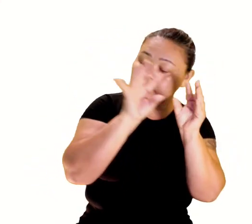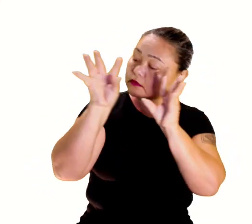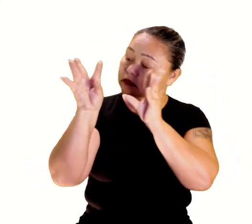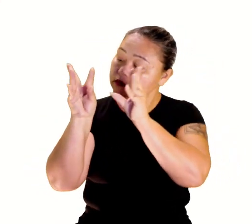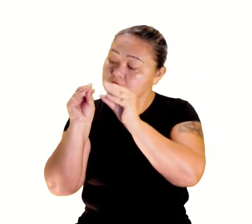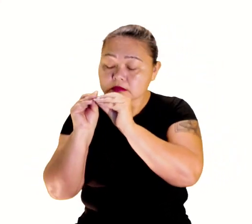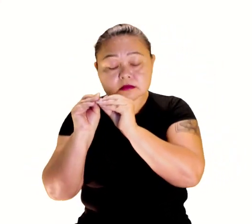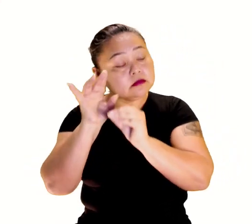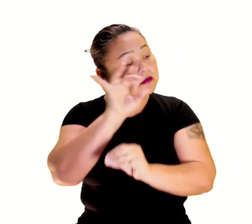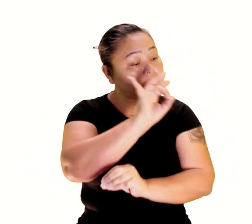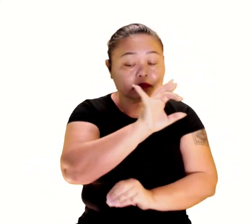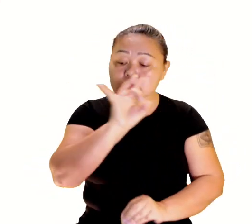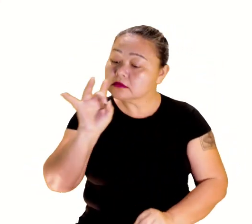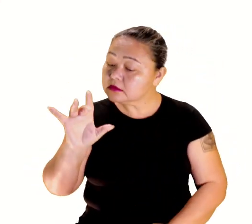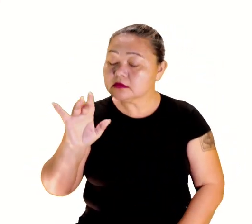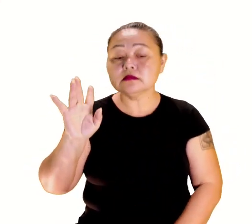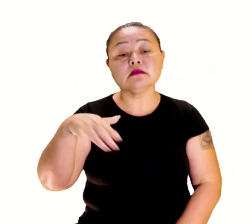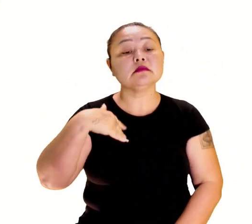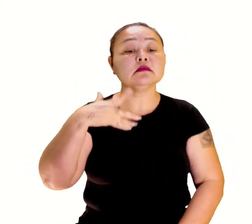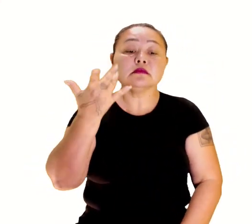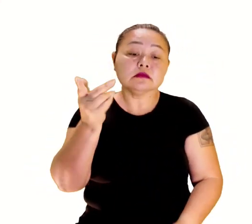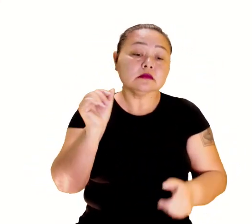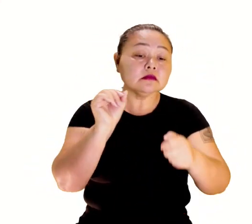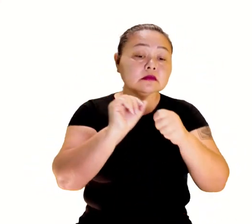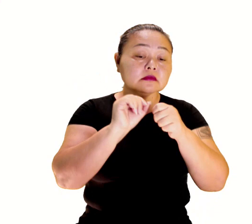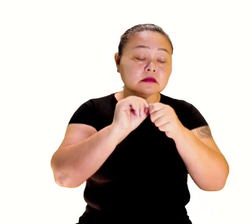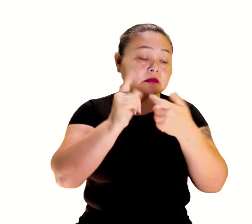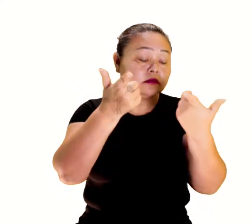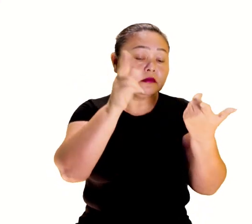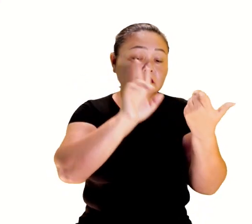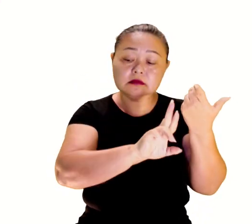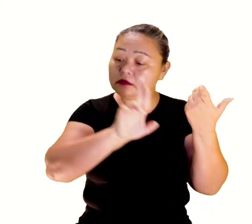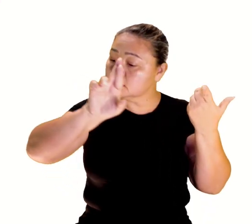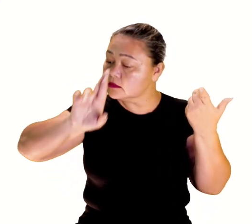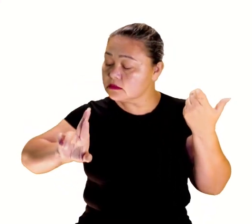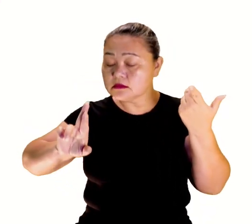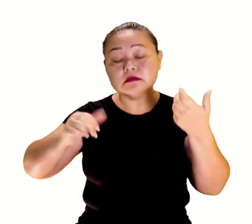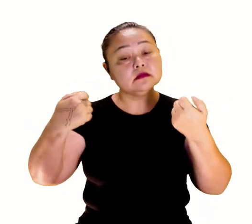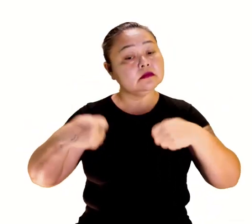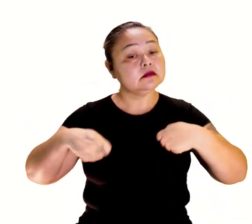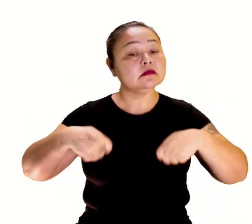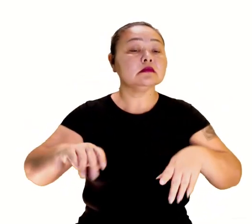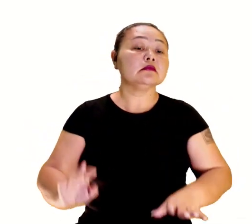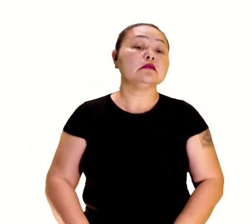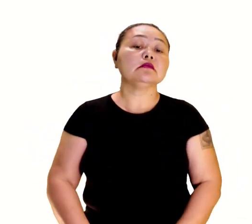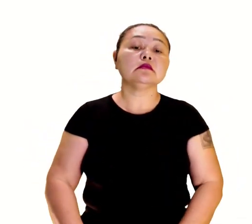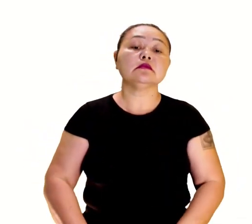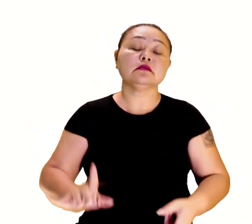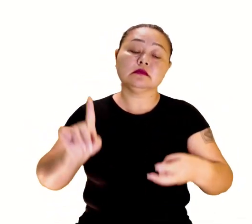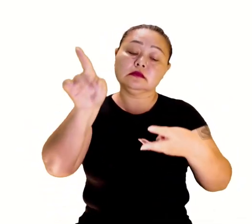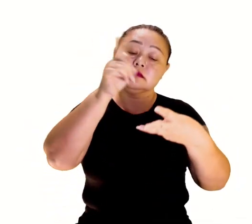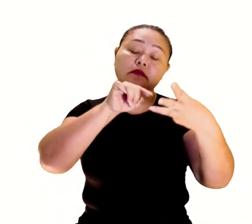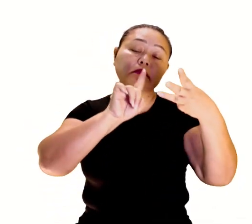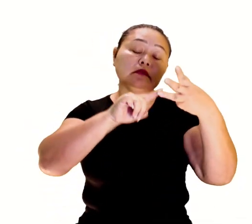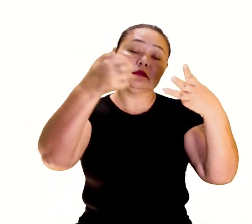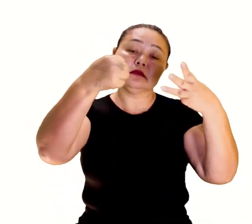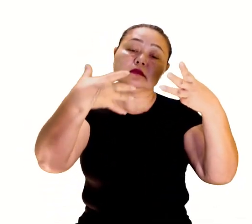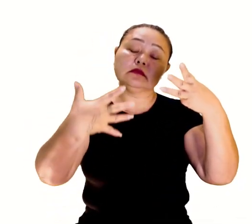expressões em cada membro, ou seja, efetuar, realizar as operações que eram necessárias, tá? Beleza. Terceiro